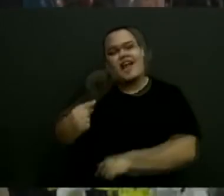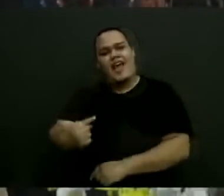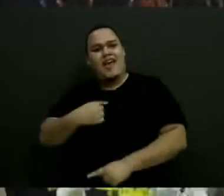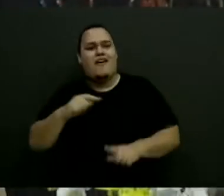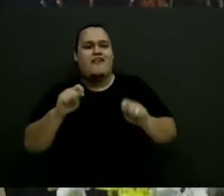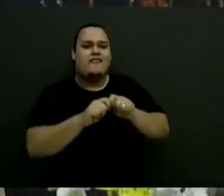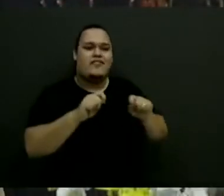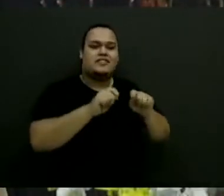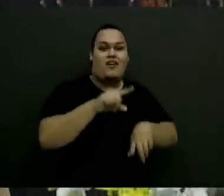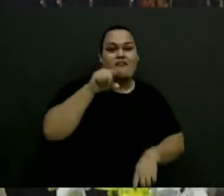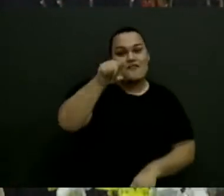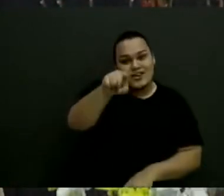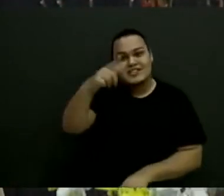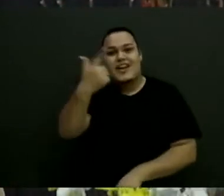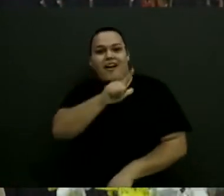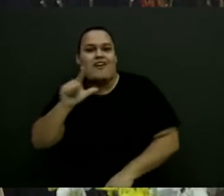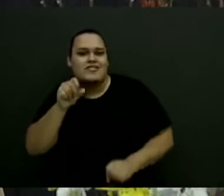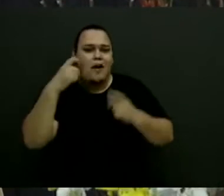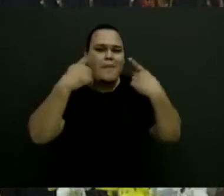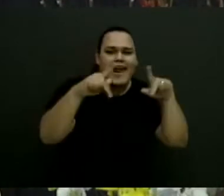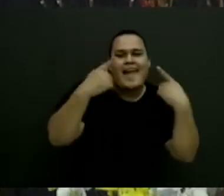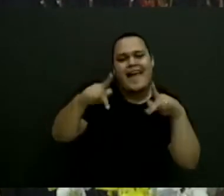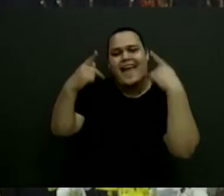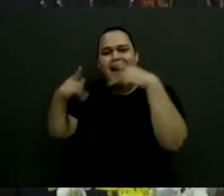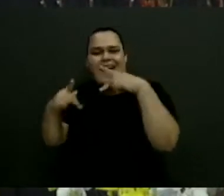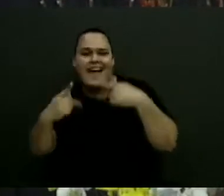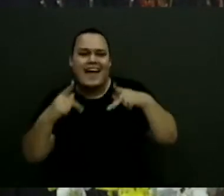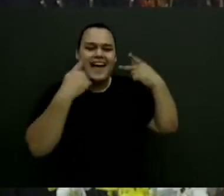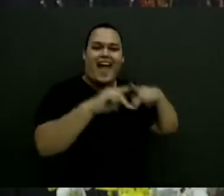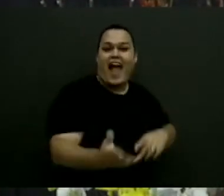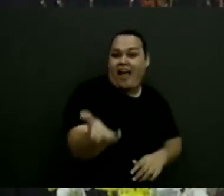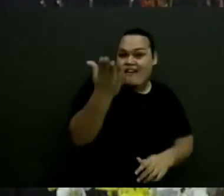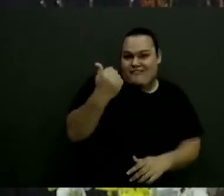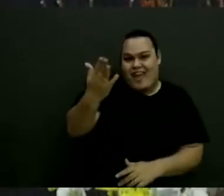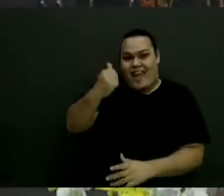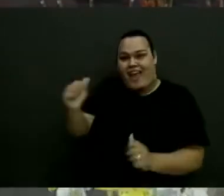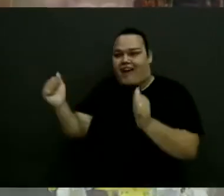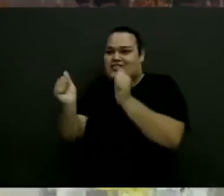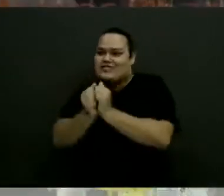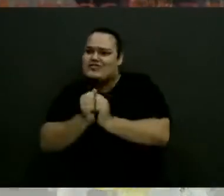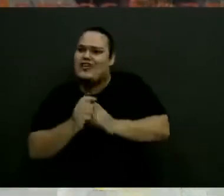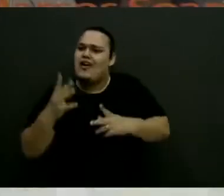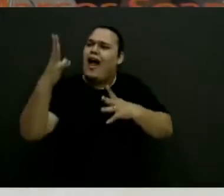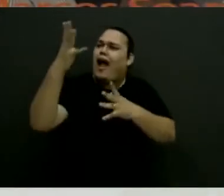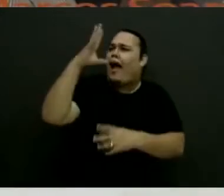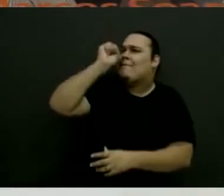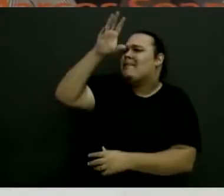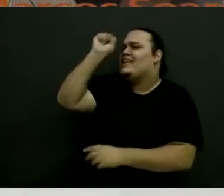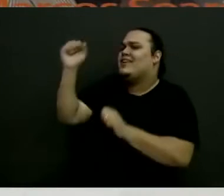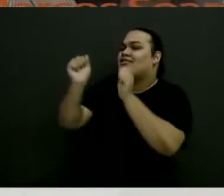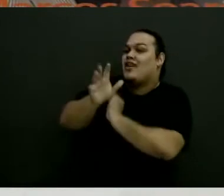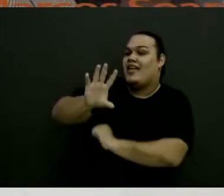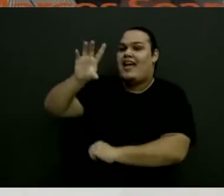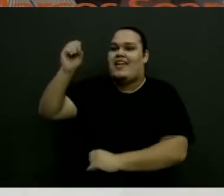Obrigado. Farei pescadores. Valeu, gente. Deus abençoe. Queirão